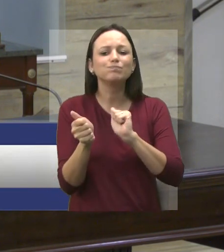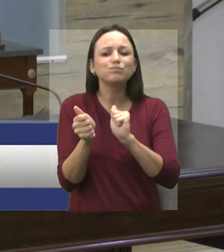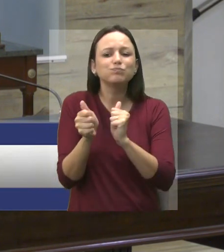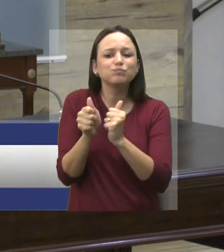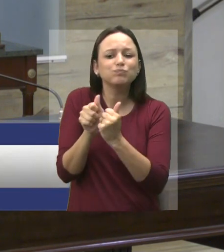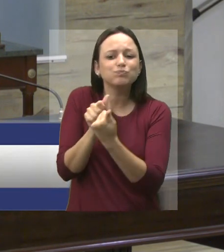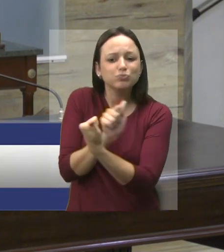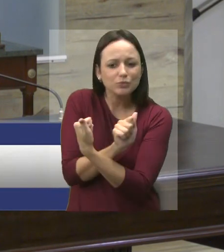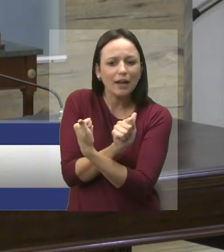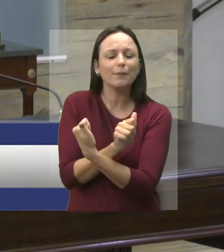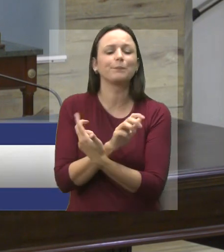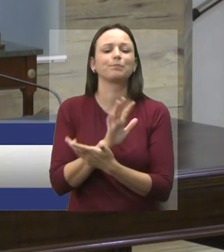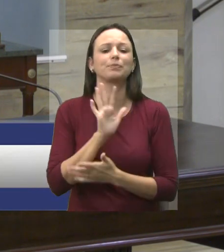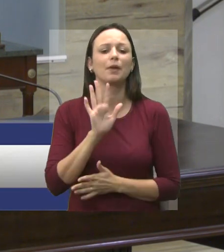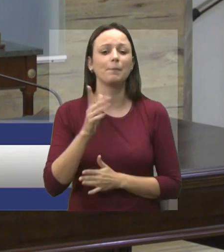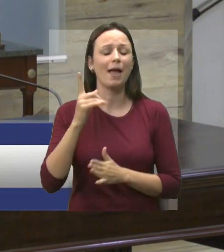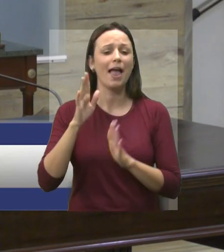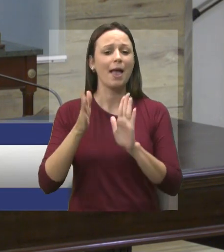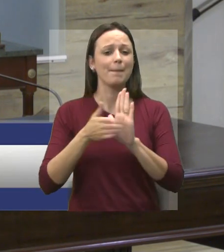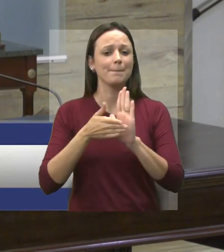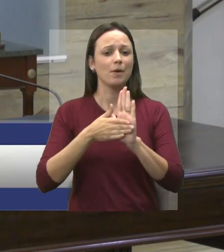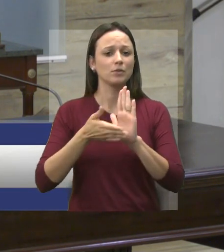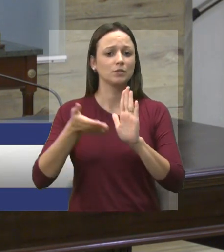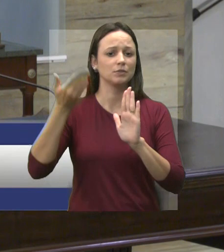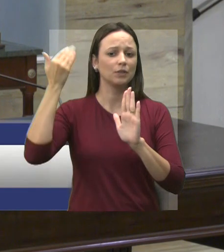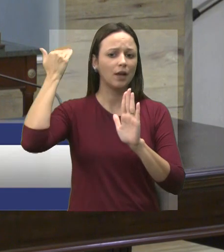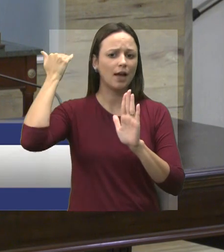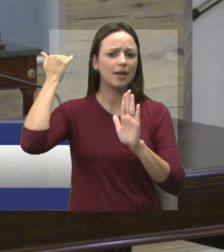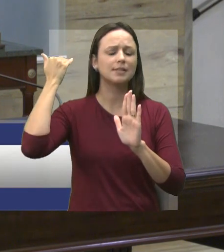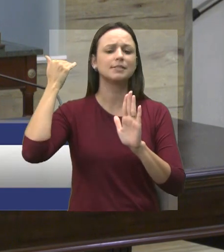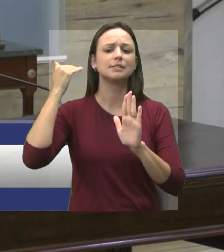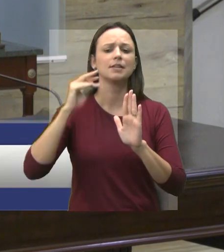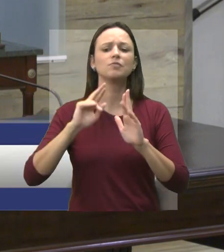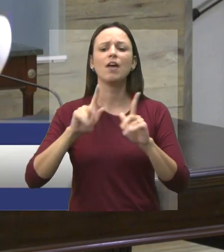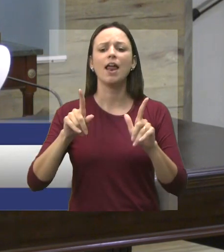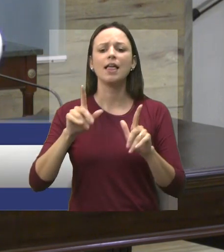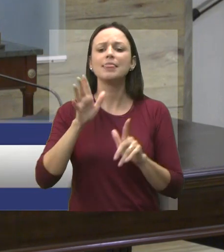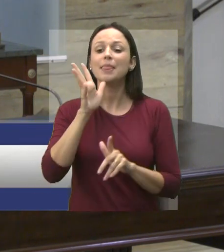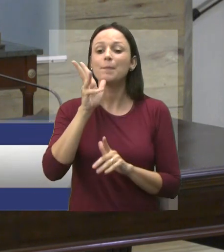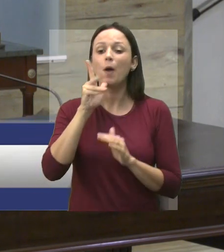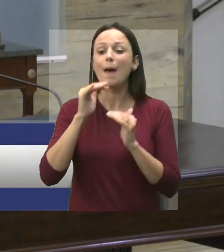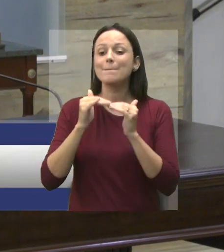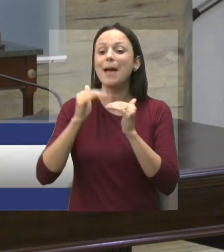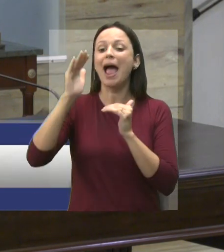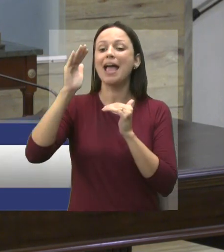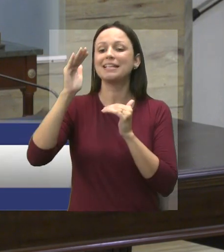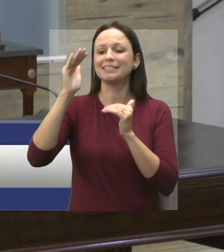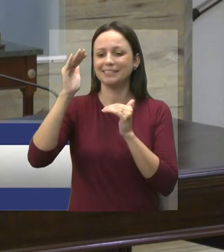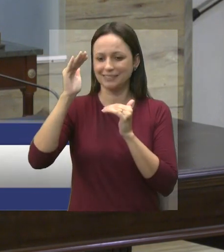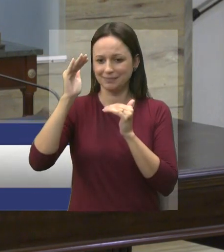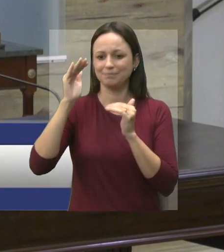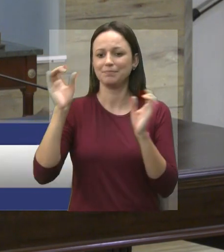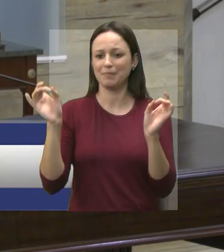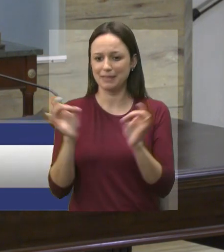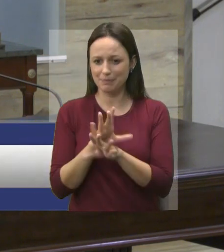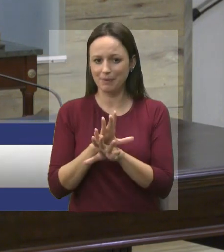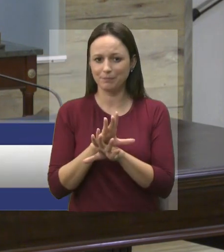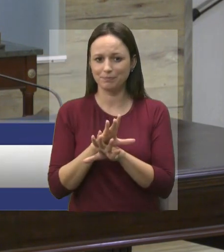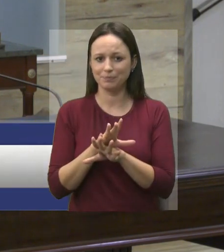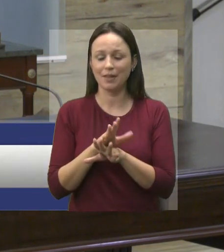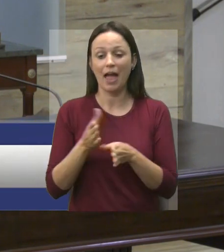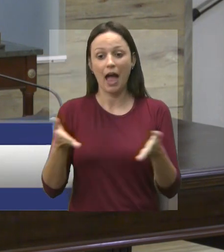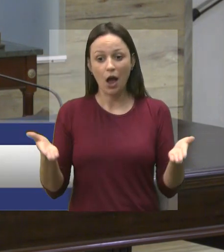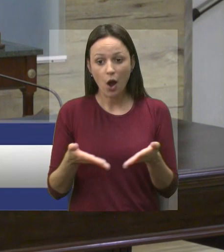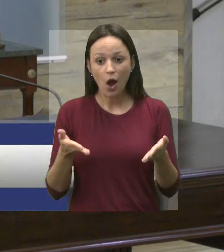proposta anterior ela seria mais extensa, ela ia demorar mais tempo para se concretizar, diferentemente do que